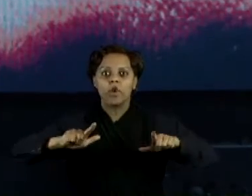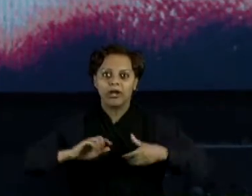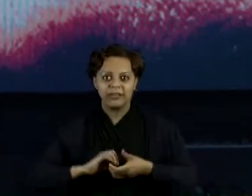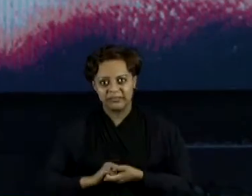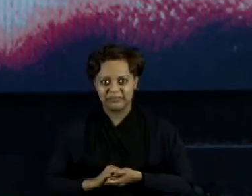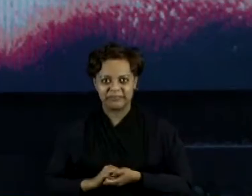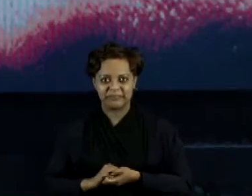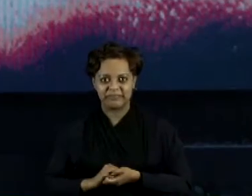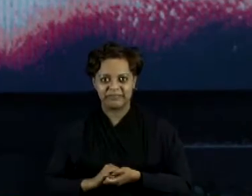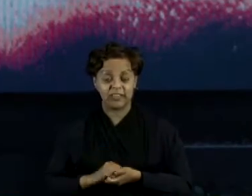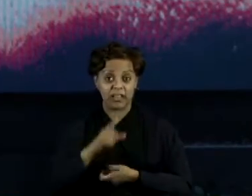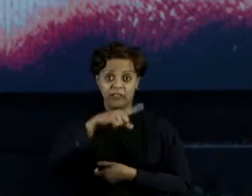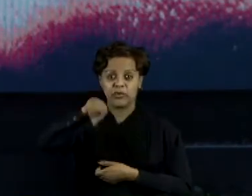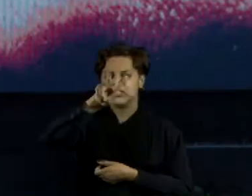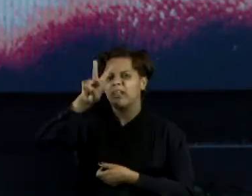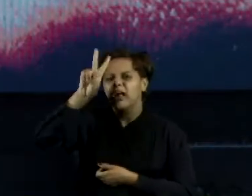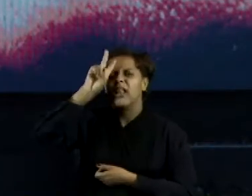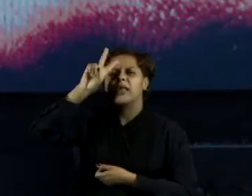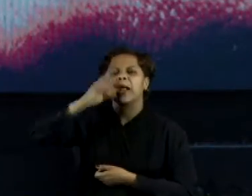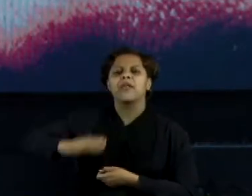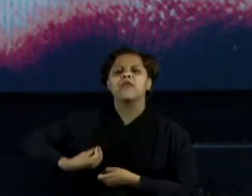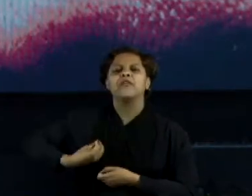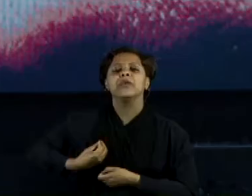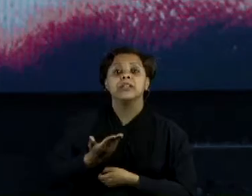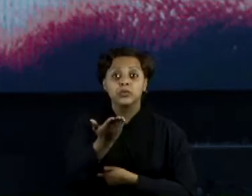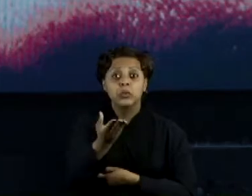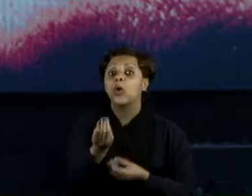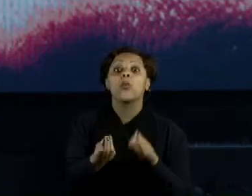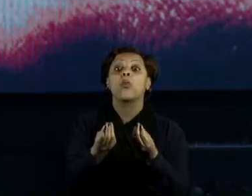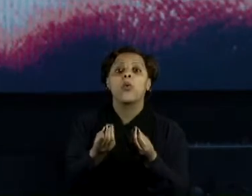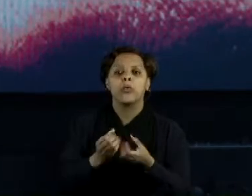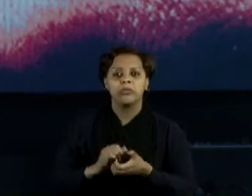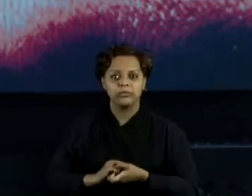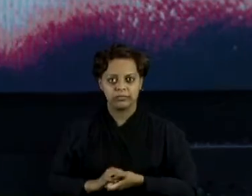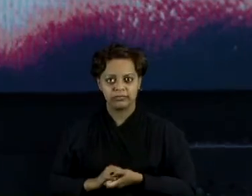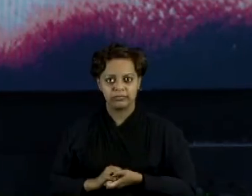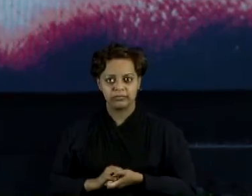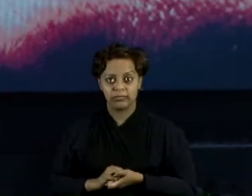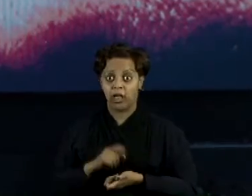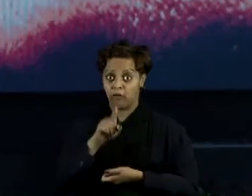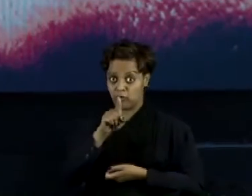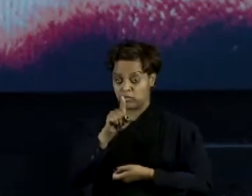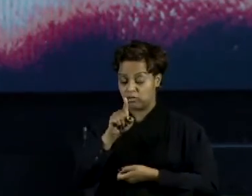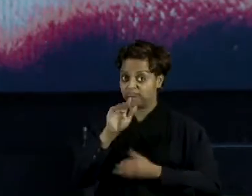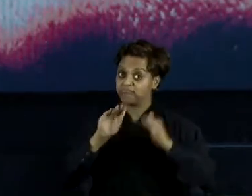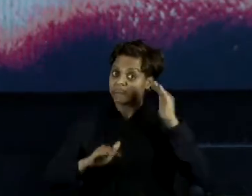Basicamente, você será lembrado por duas coisas: